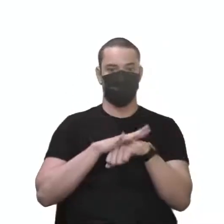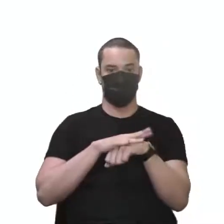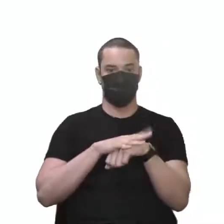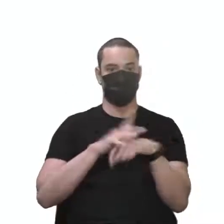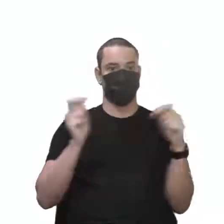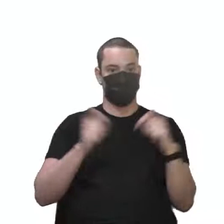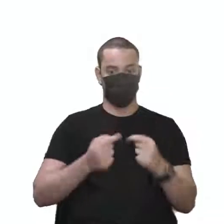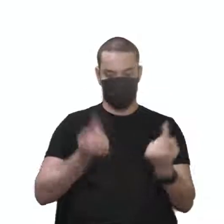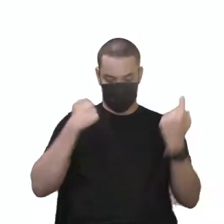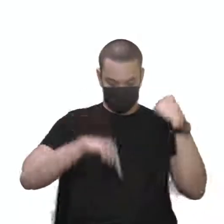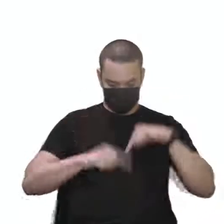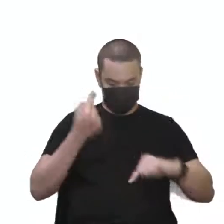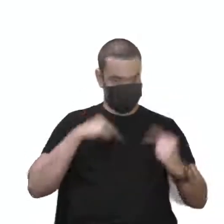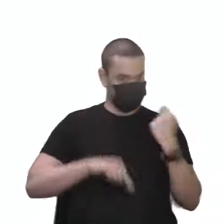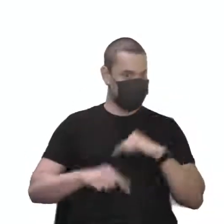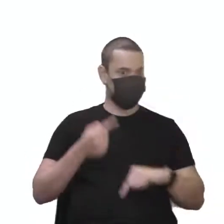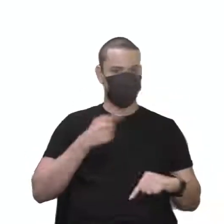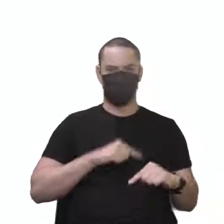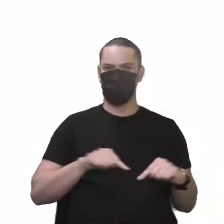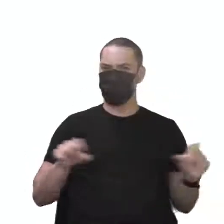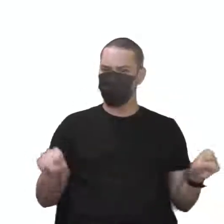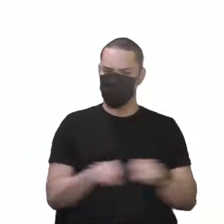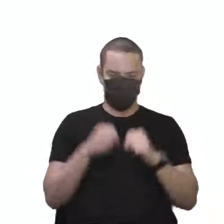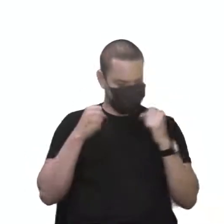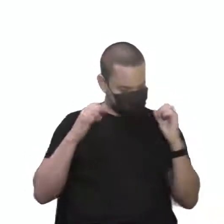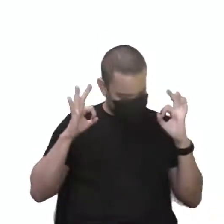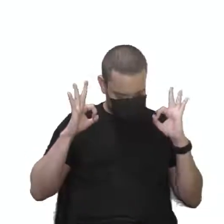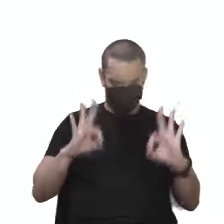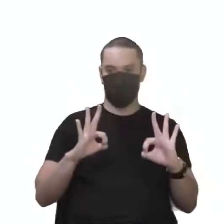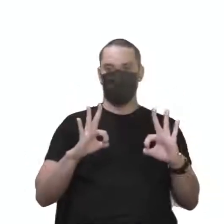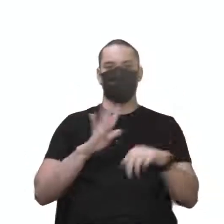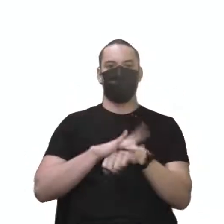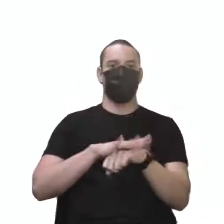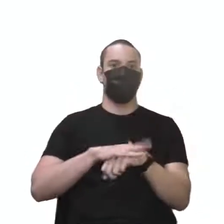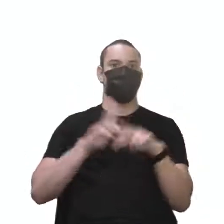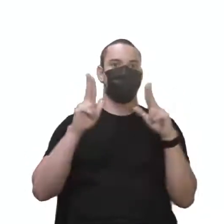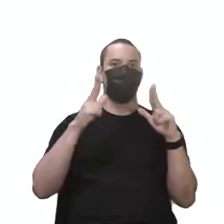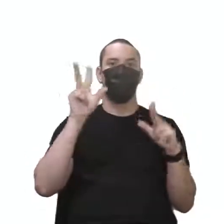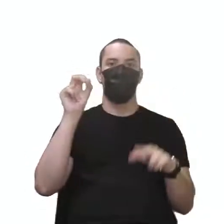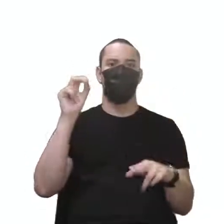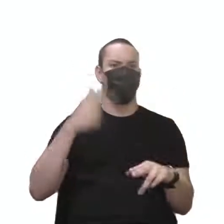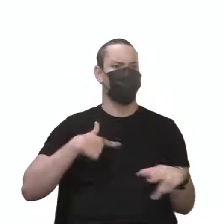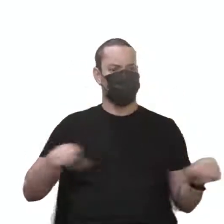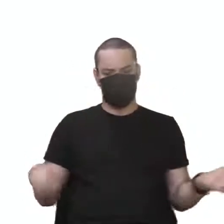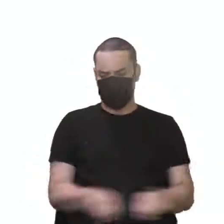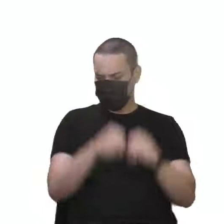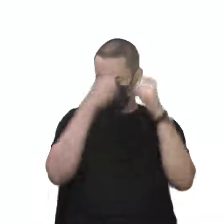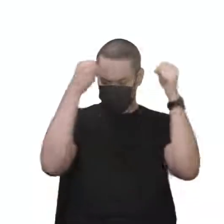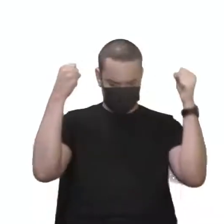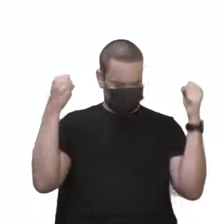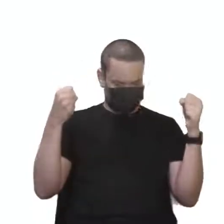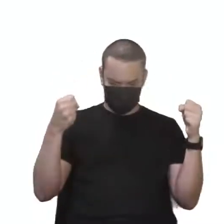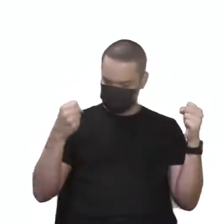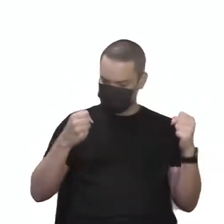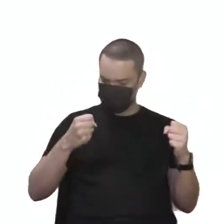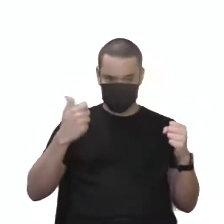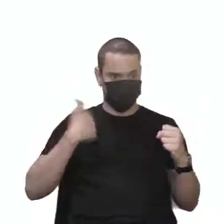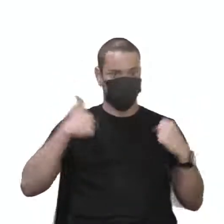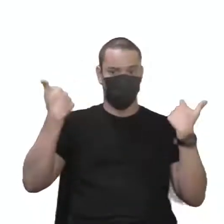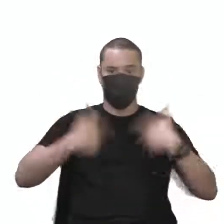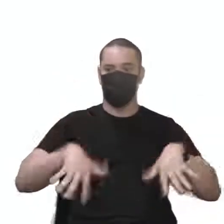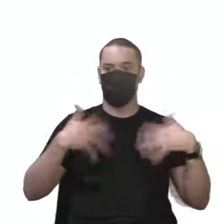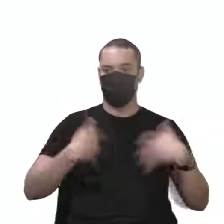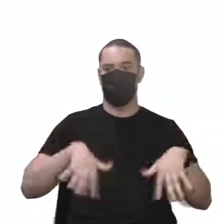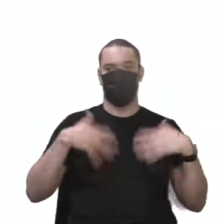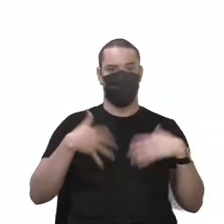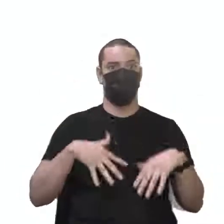entram no organismo, elas entram para arregaçar, vamos dizer, como dizia minha avó, né? Para realmente causar o terror do